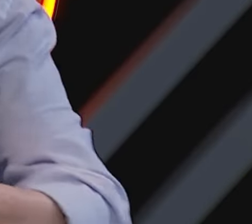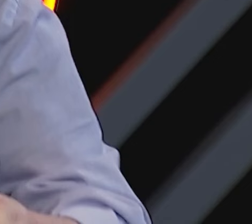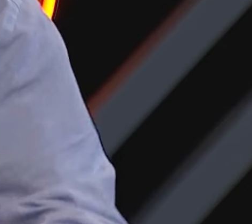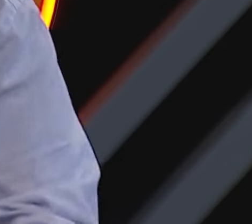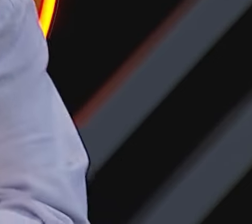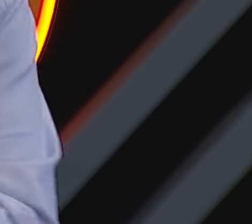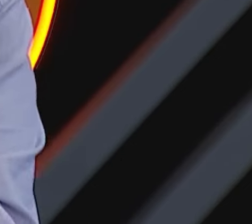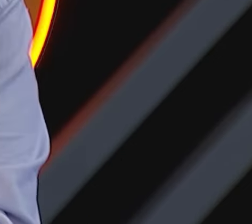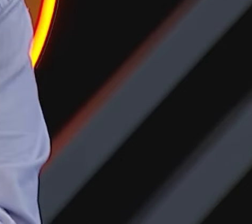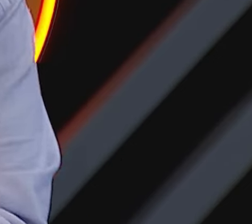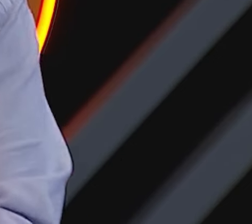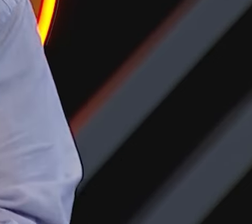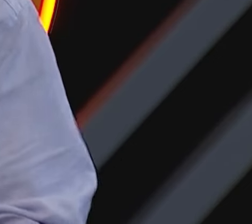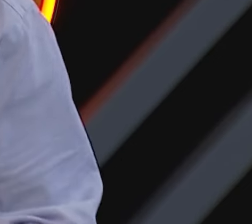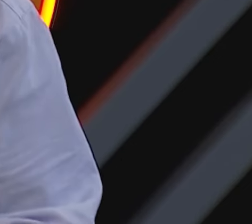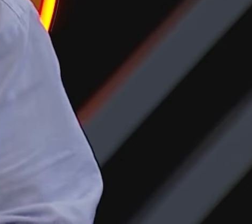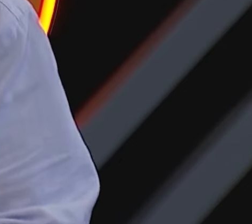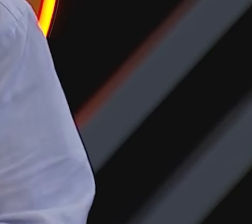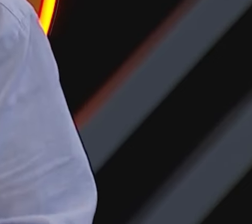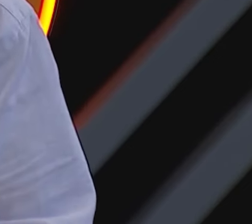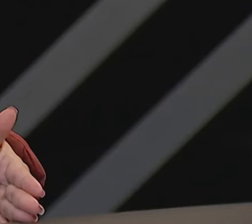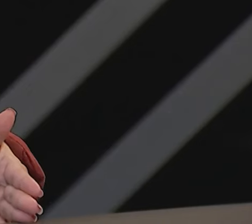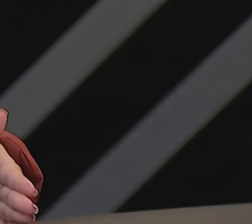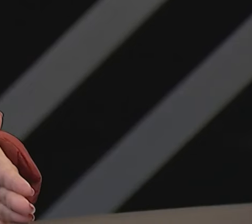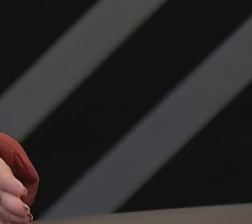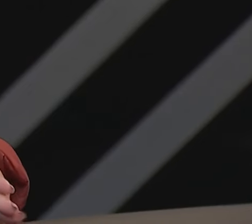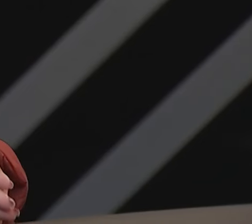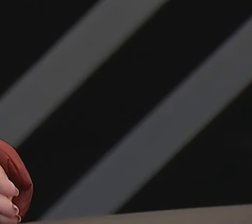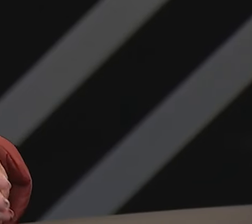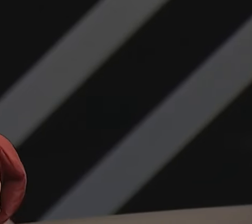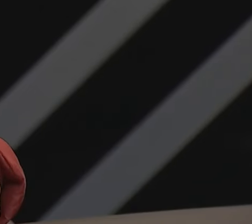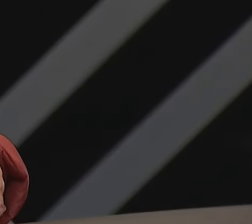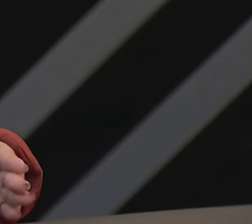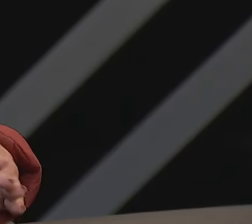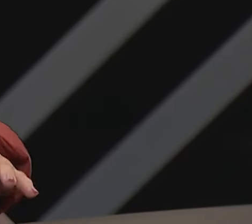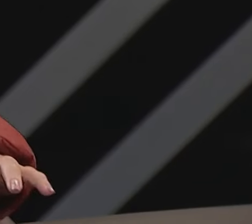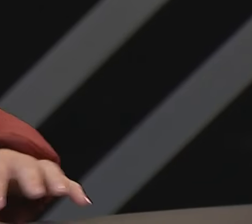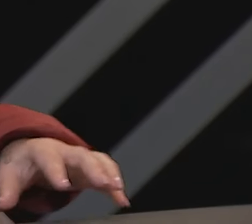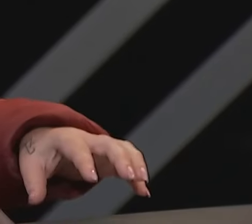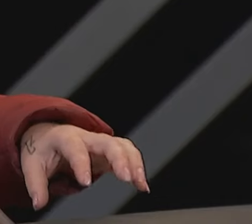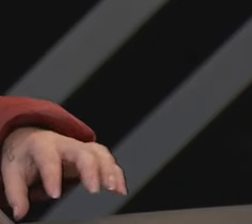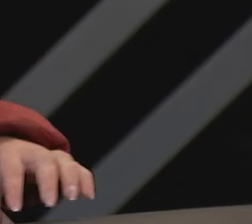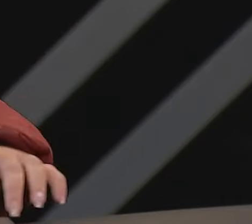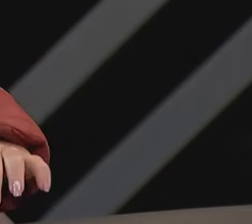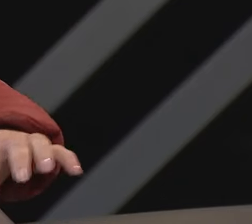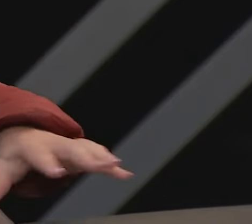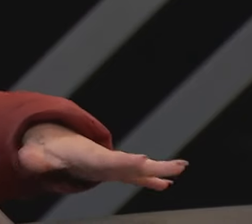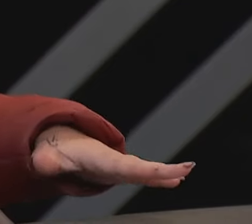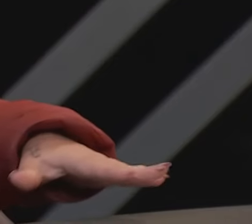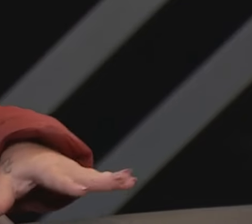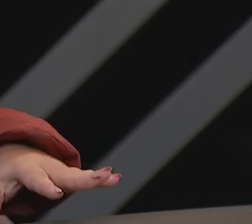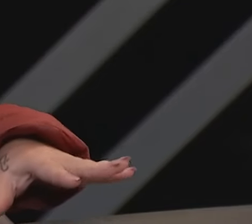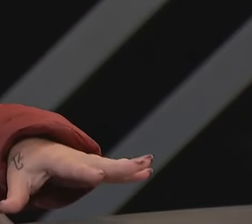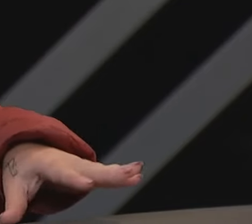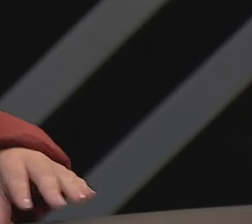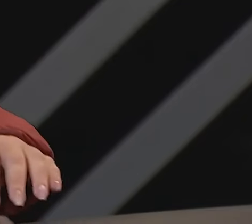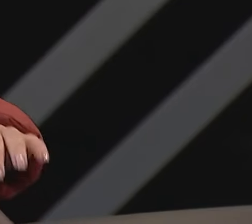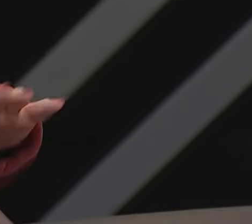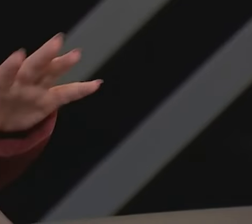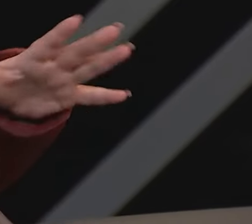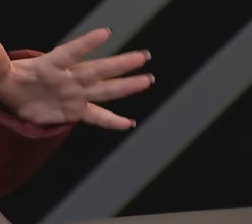seu papel nessa organização criminosa? Com o tráfico de drogas, então eu tinha um papel meio que administrador, gerenciando